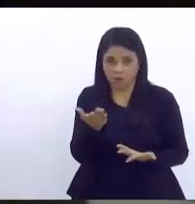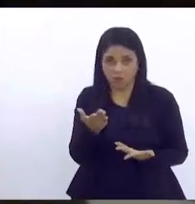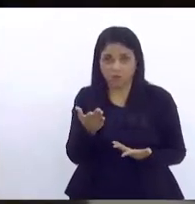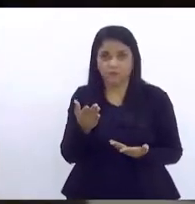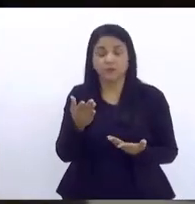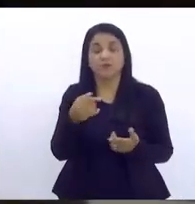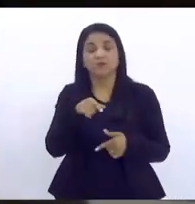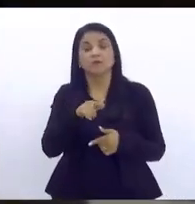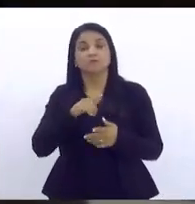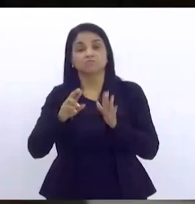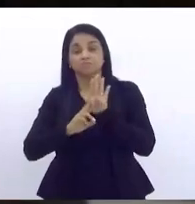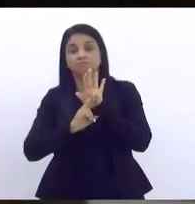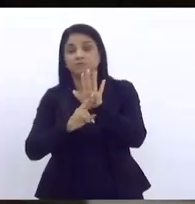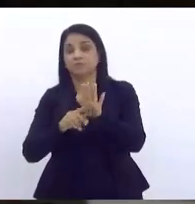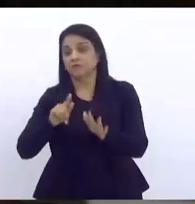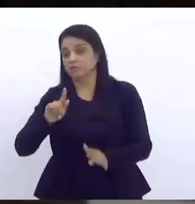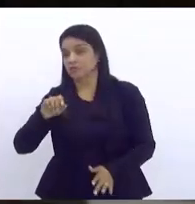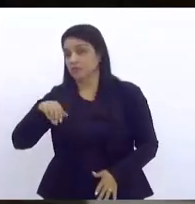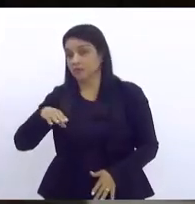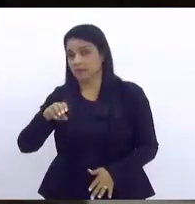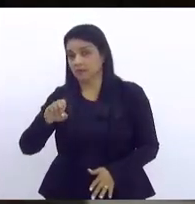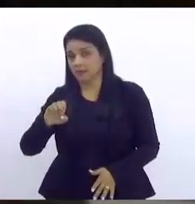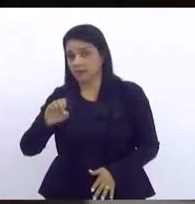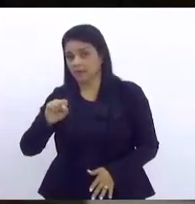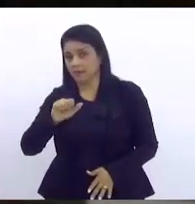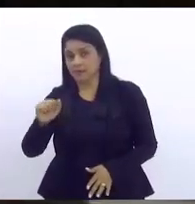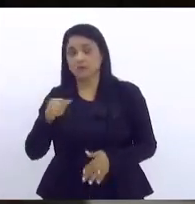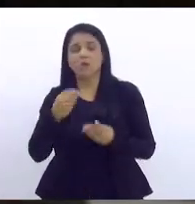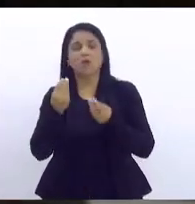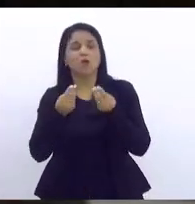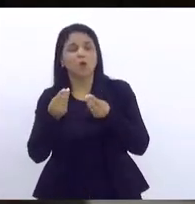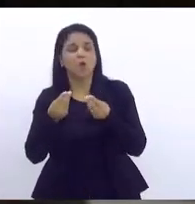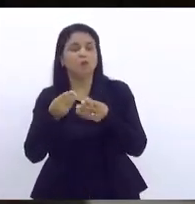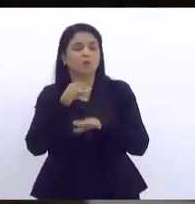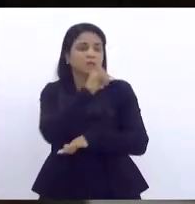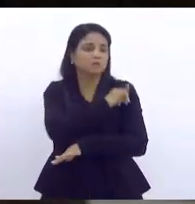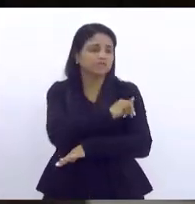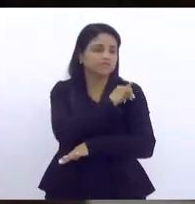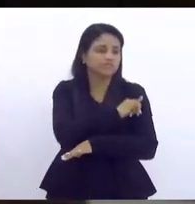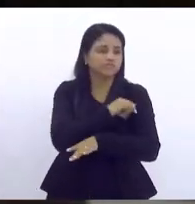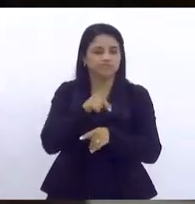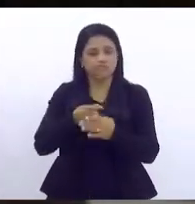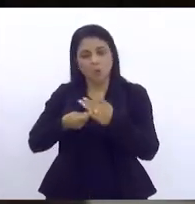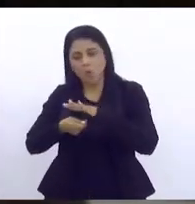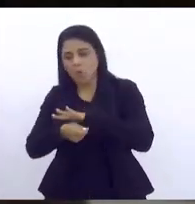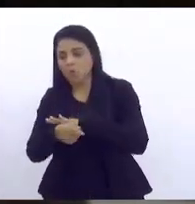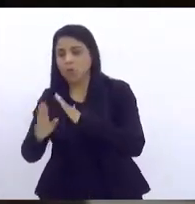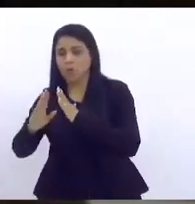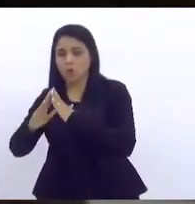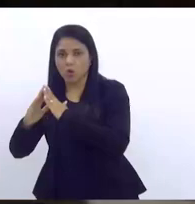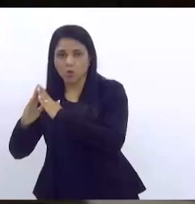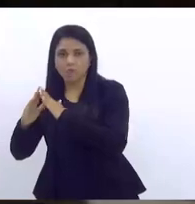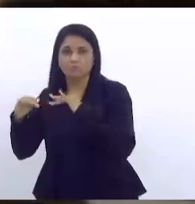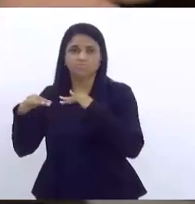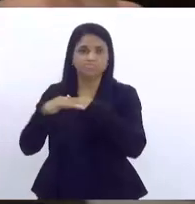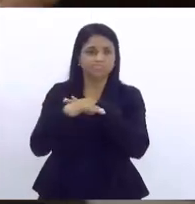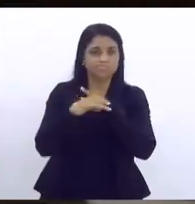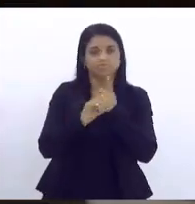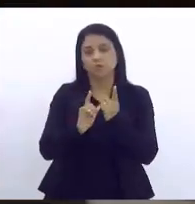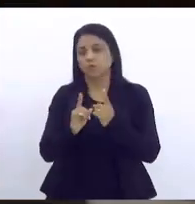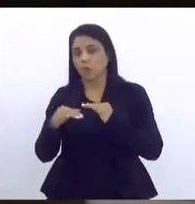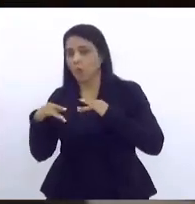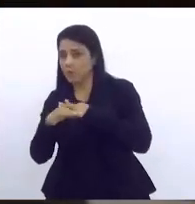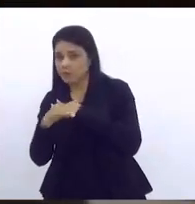negociação no Rio de Janeiro né sobre o que tá Como é que V seus investimentos em favelas os critérios urbanizados não urbanizados a gente tinha o